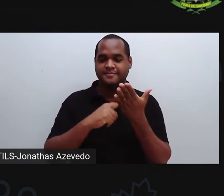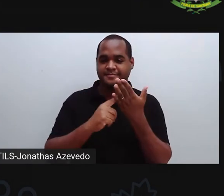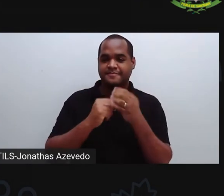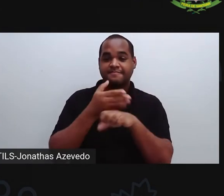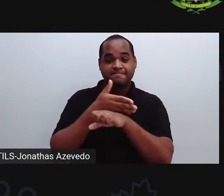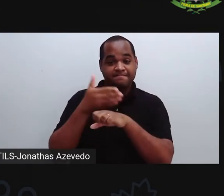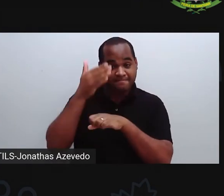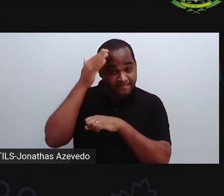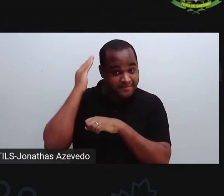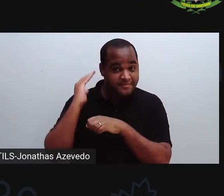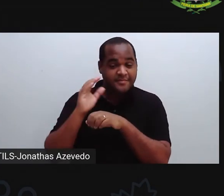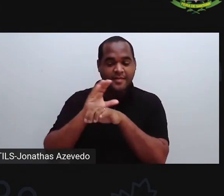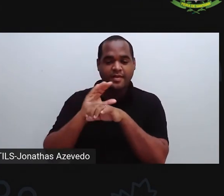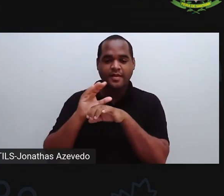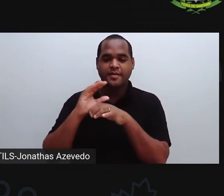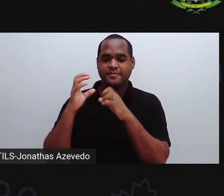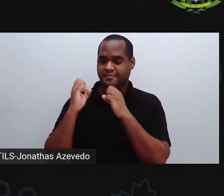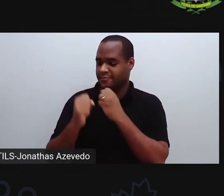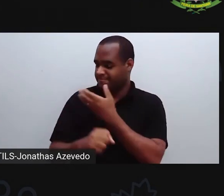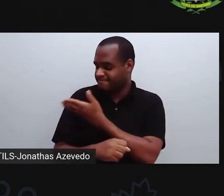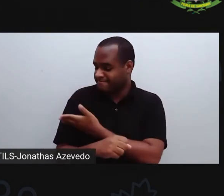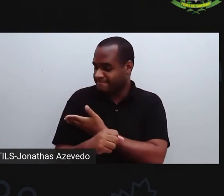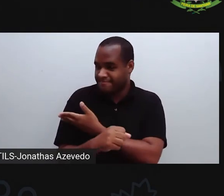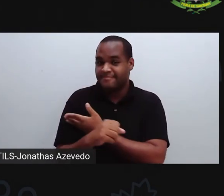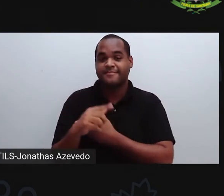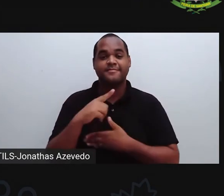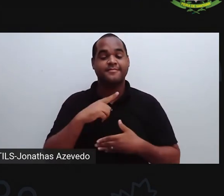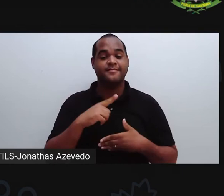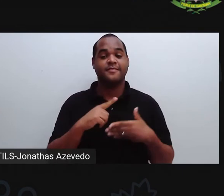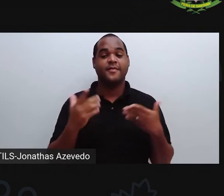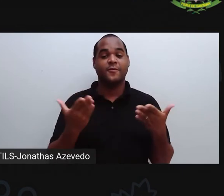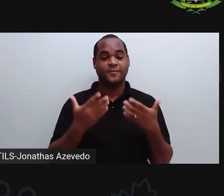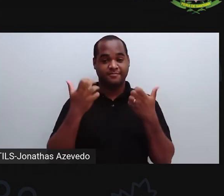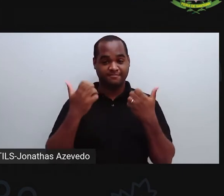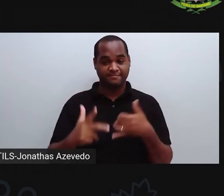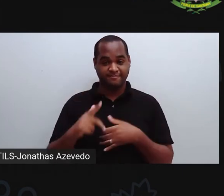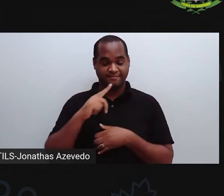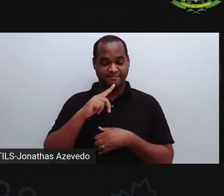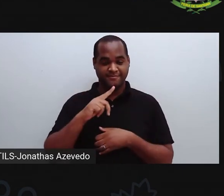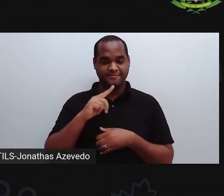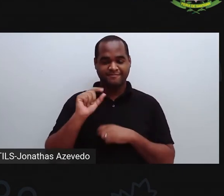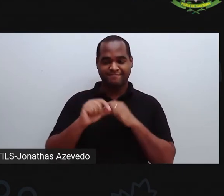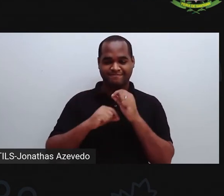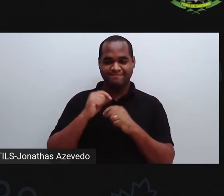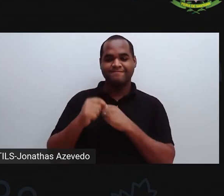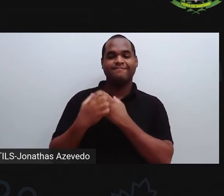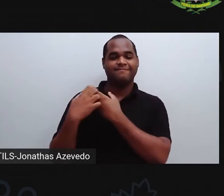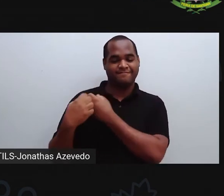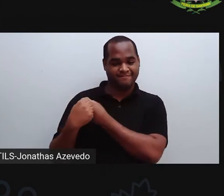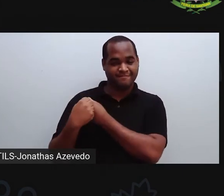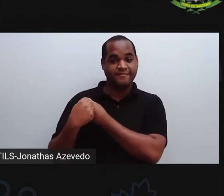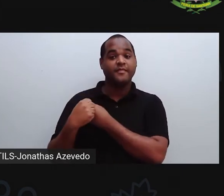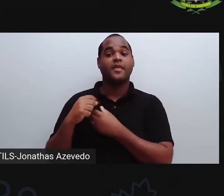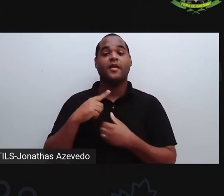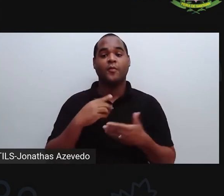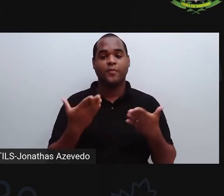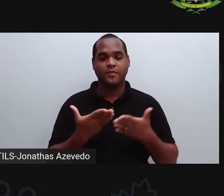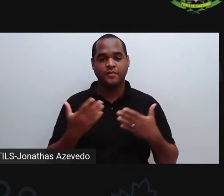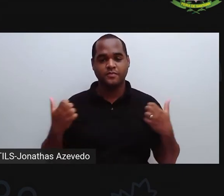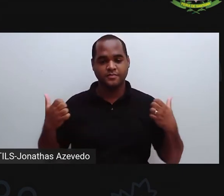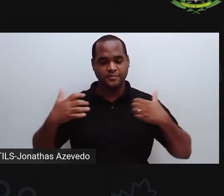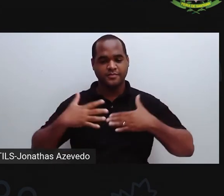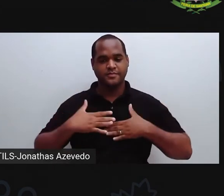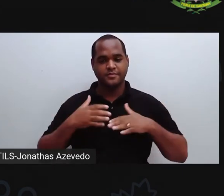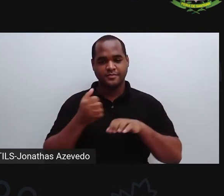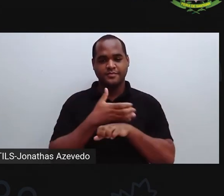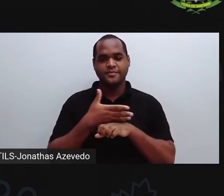e escuro, eles são compridos um pouco abaixo do ombro. Hoje eles estão parcialmente presos. Estou usando um jaleco branco e por dentro tem uma